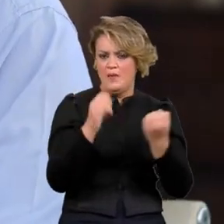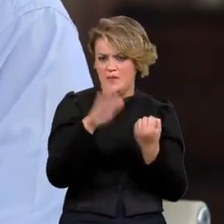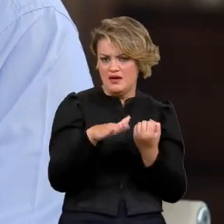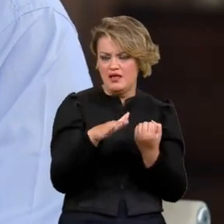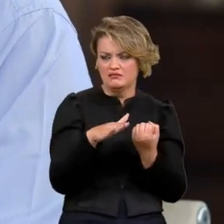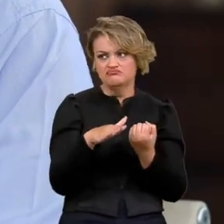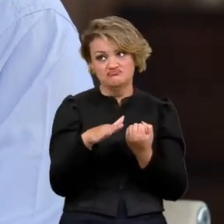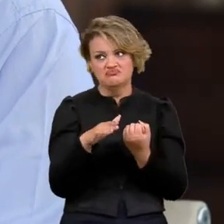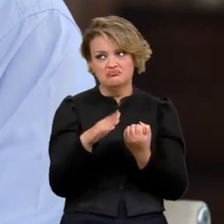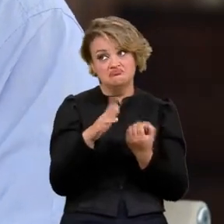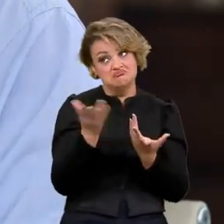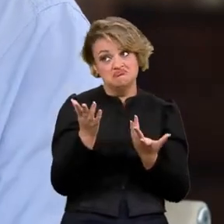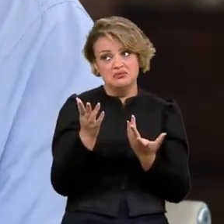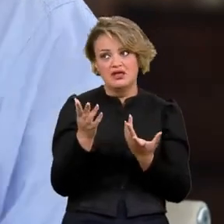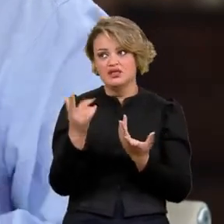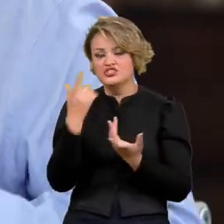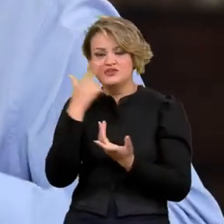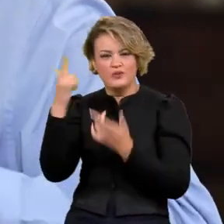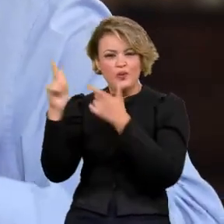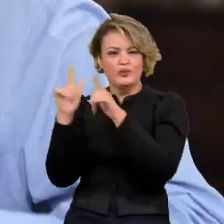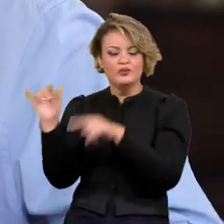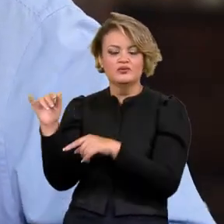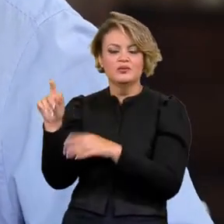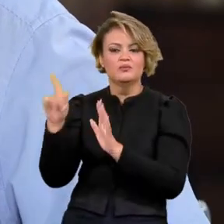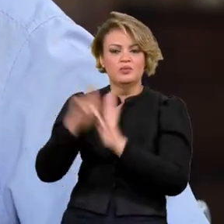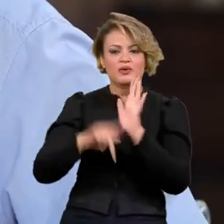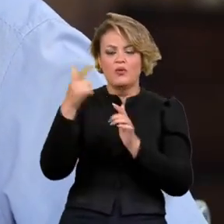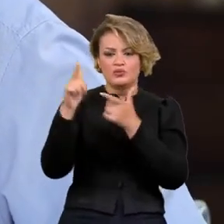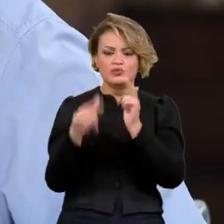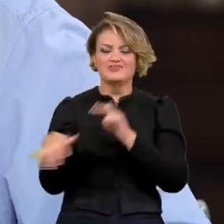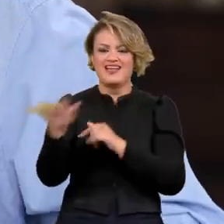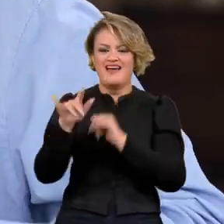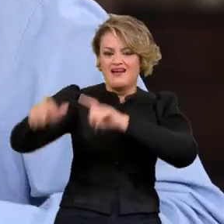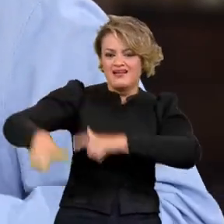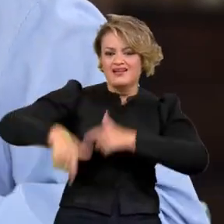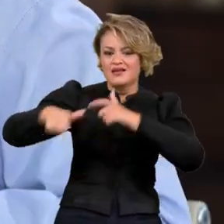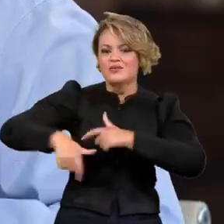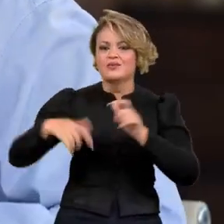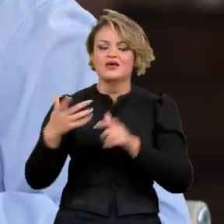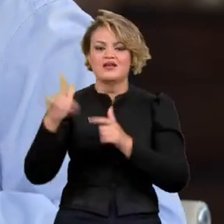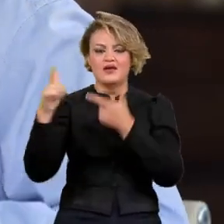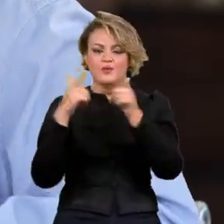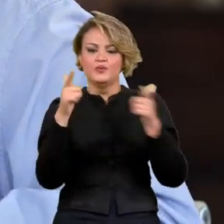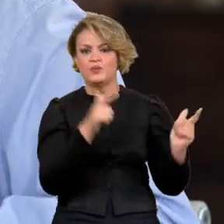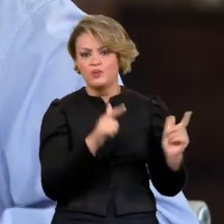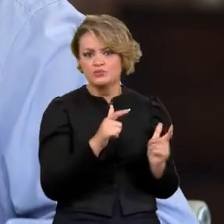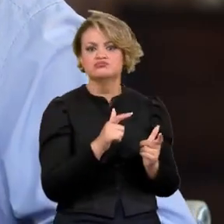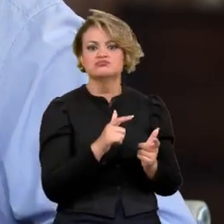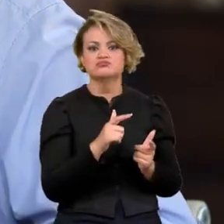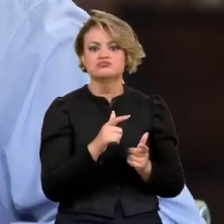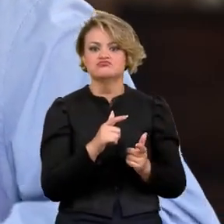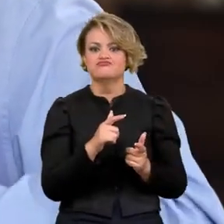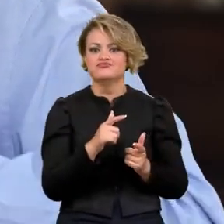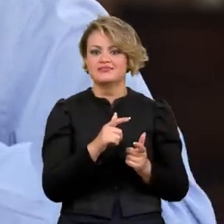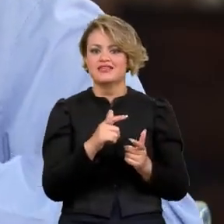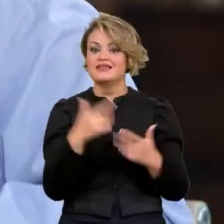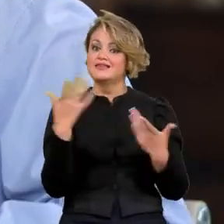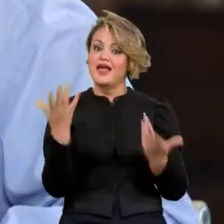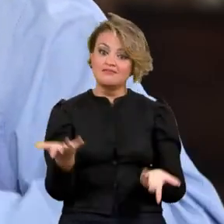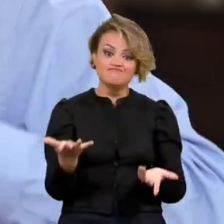primeiros agrícola implemento da agrícola para pequeno e meio do produto Rural brasileiro e assim as coisas vão acontecendo